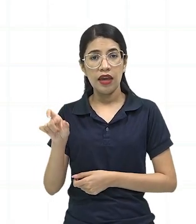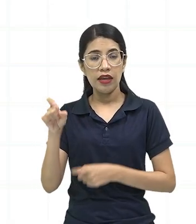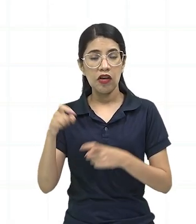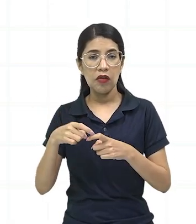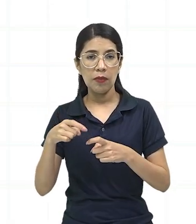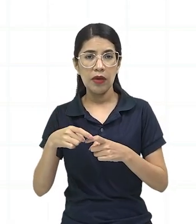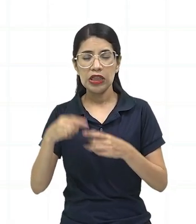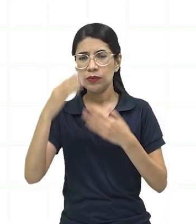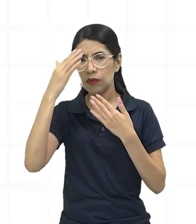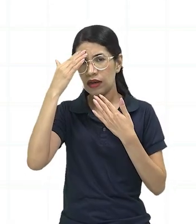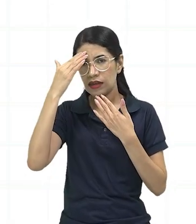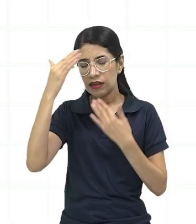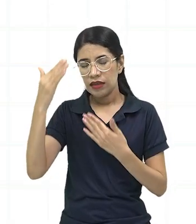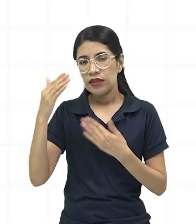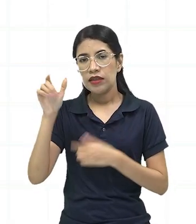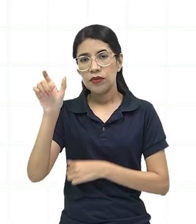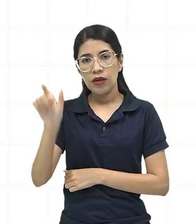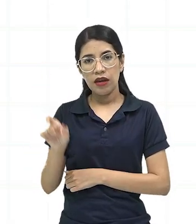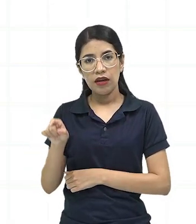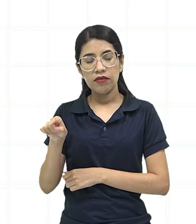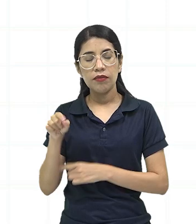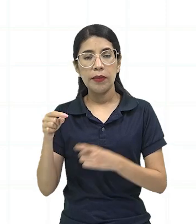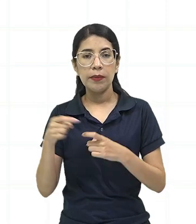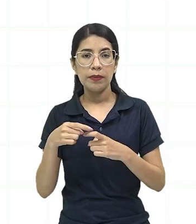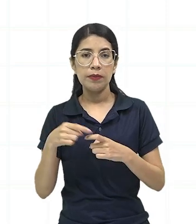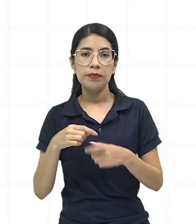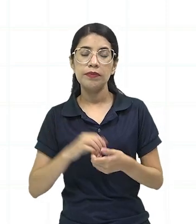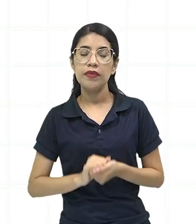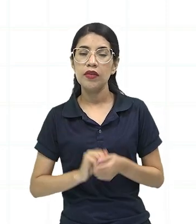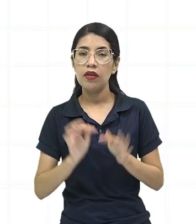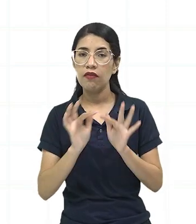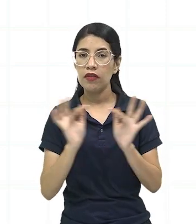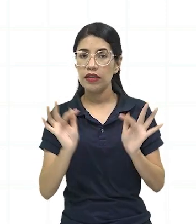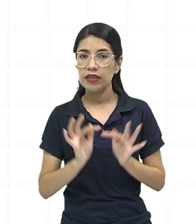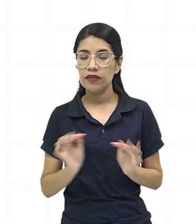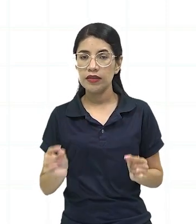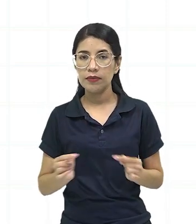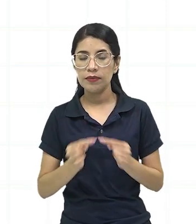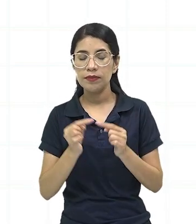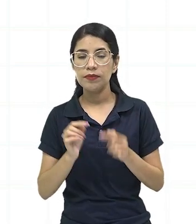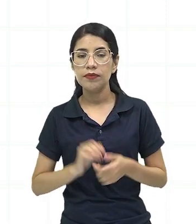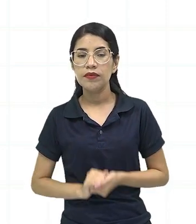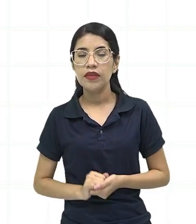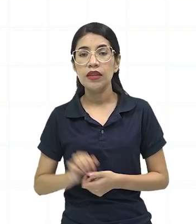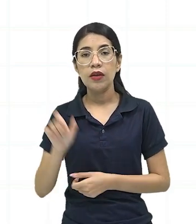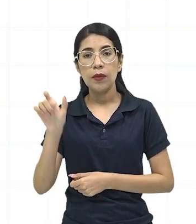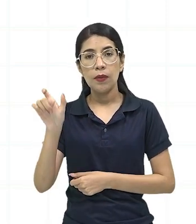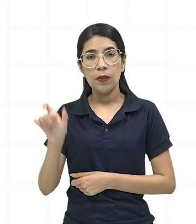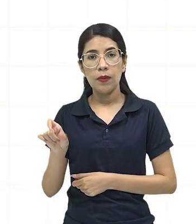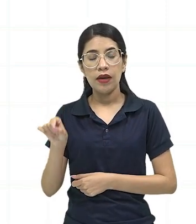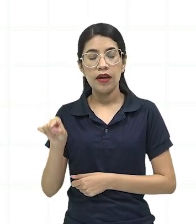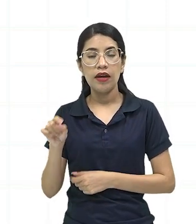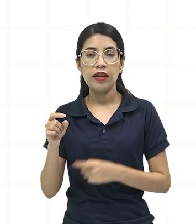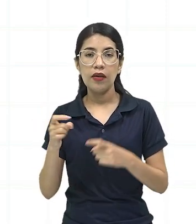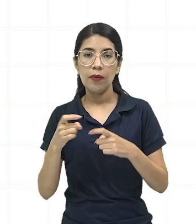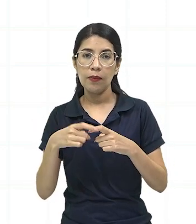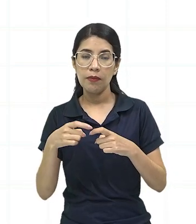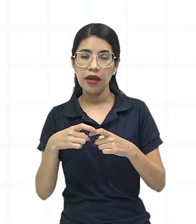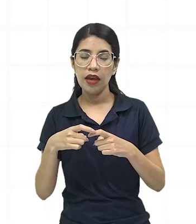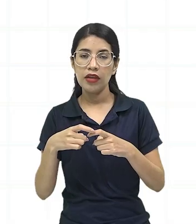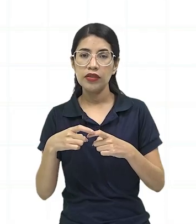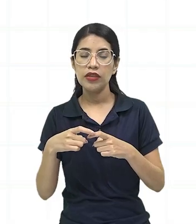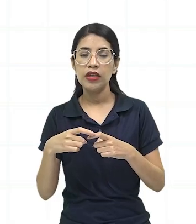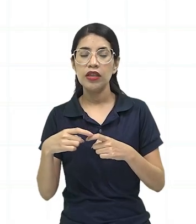muito agradecidos ao médico. Aí, olha só, duas sentenças, vamos juntar? Ele é o médico a quem